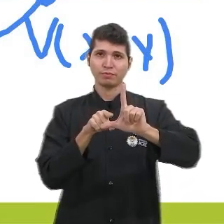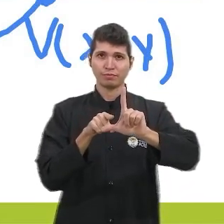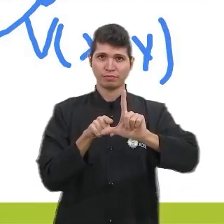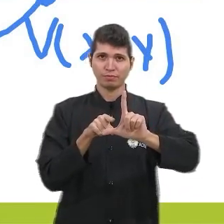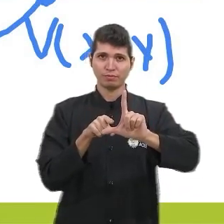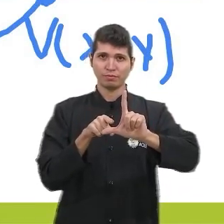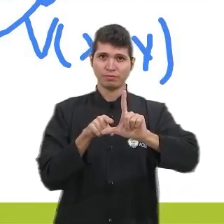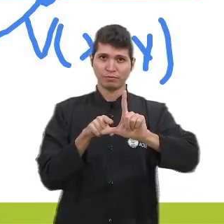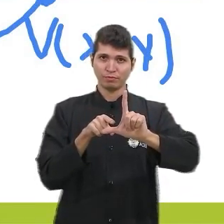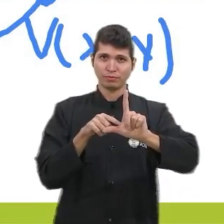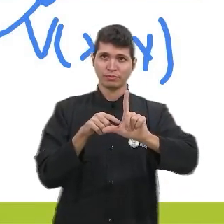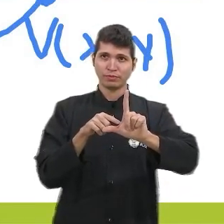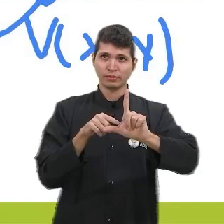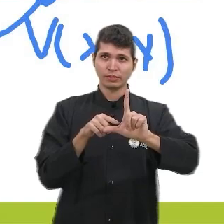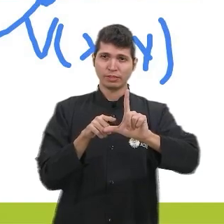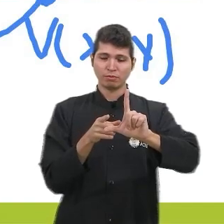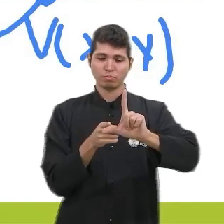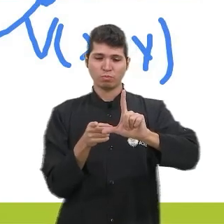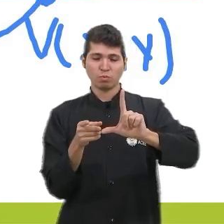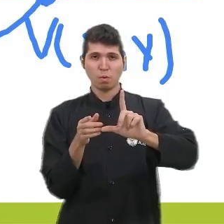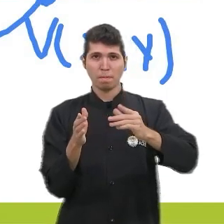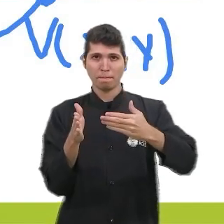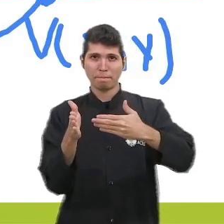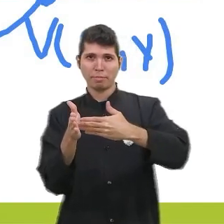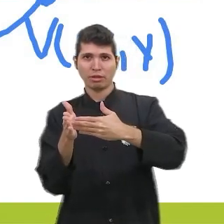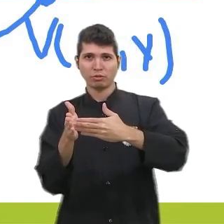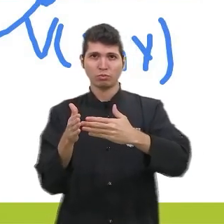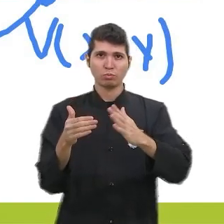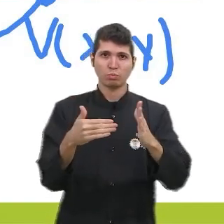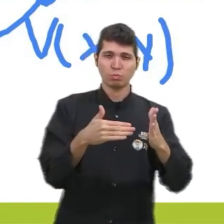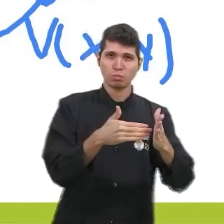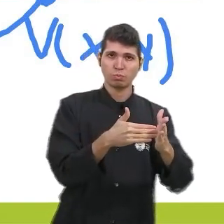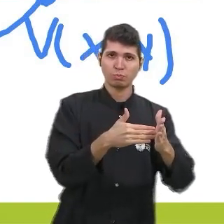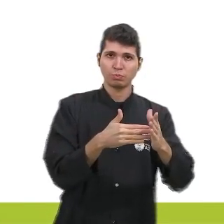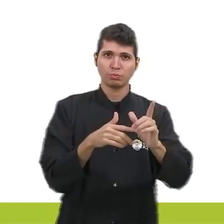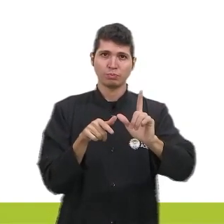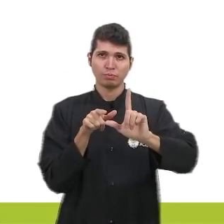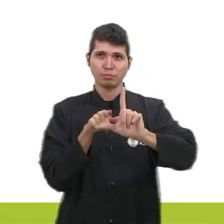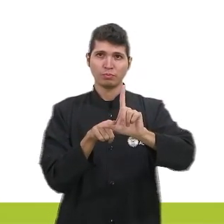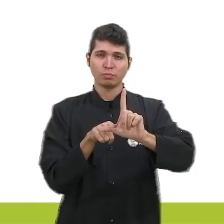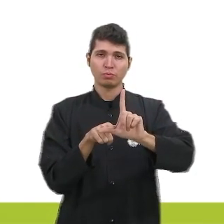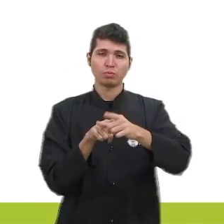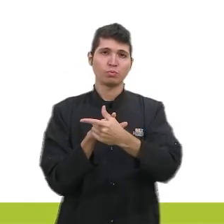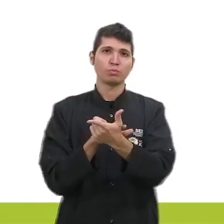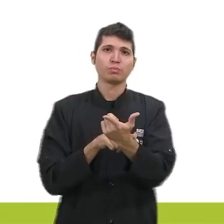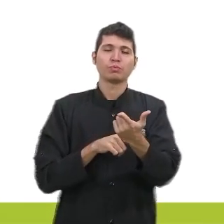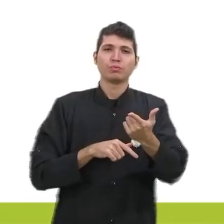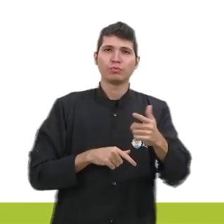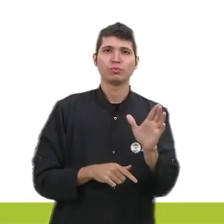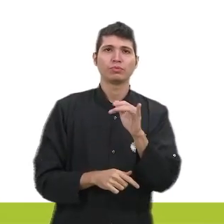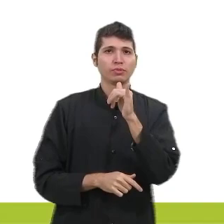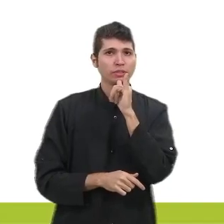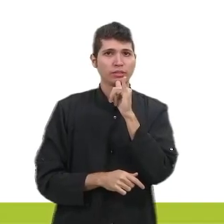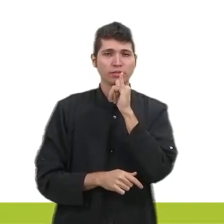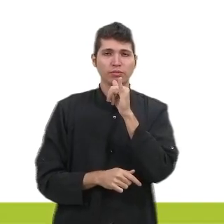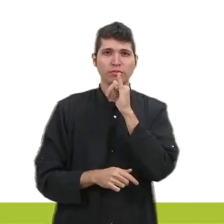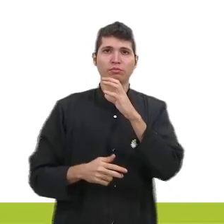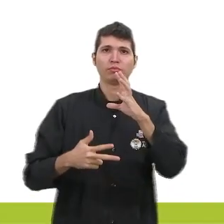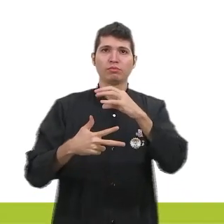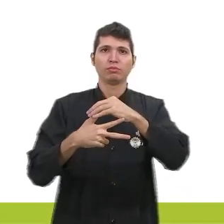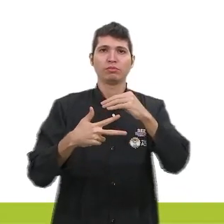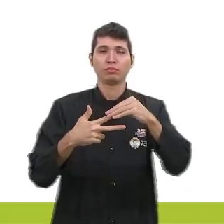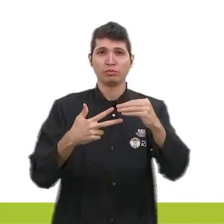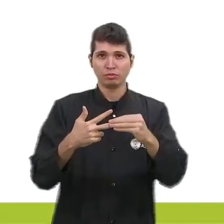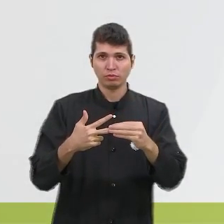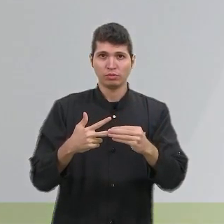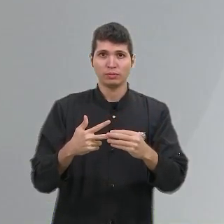de máximo e ponto de mínimo, tá bom, gente? Vamos lá, vamos seguir aqui em outros exemplos. Vamos lá na questão do Enem, também vocês vão encontrar no